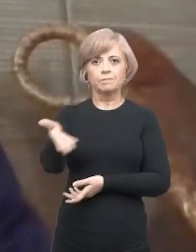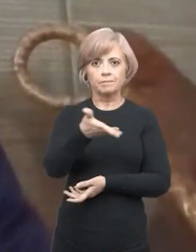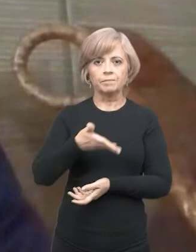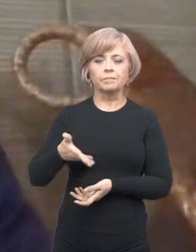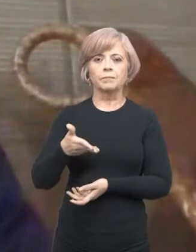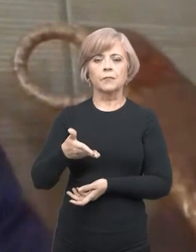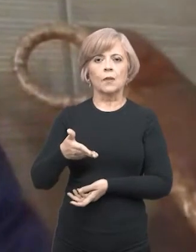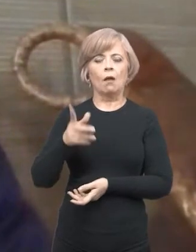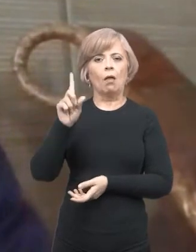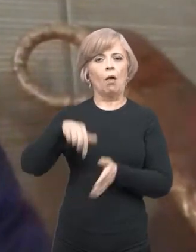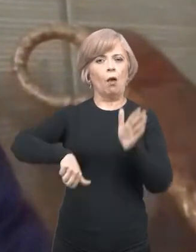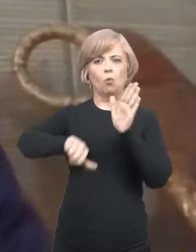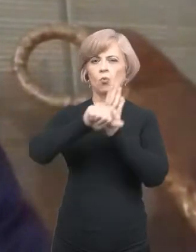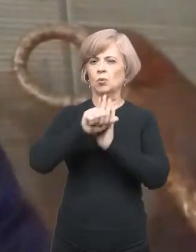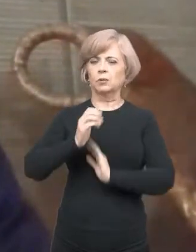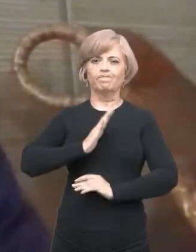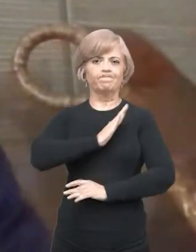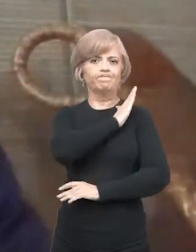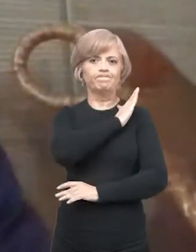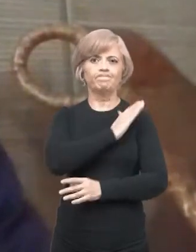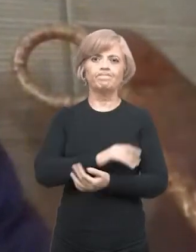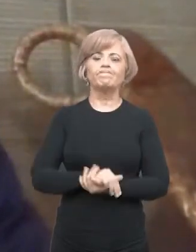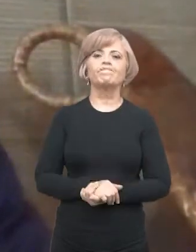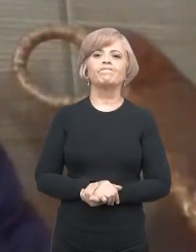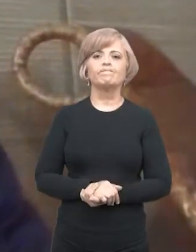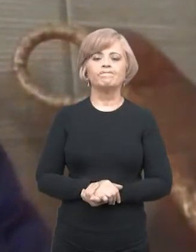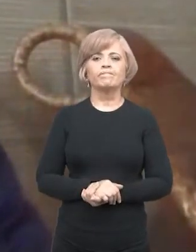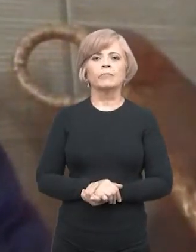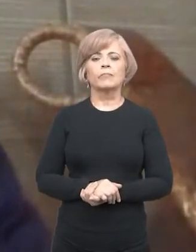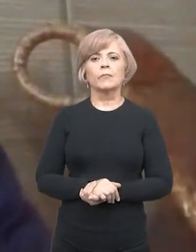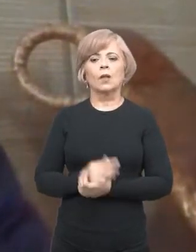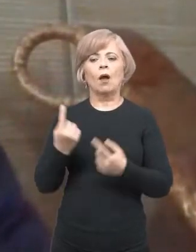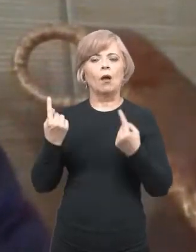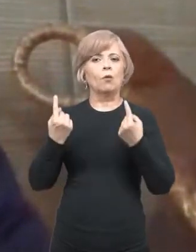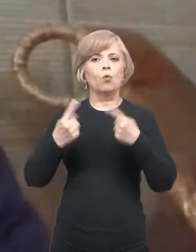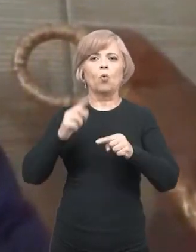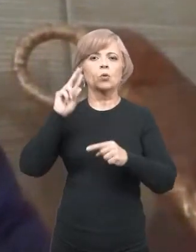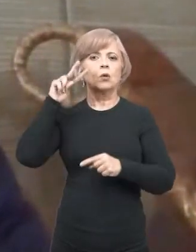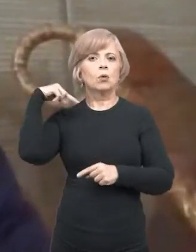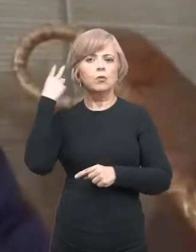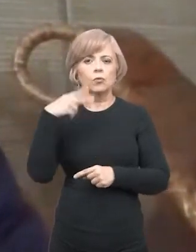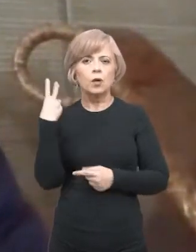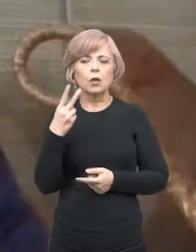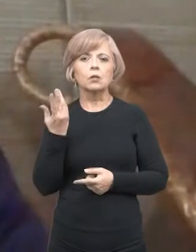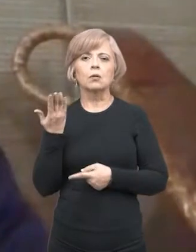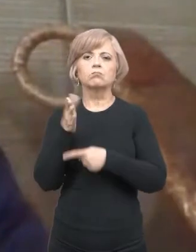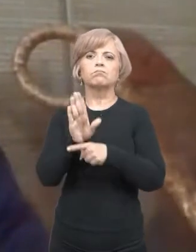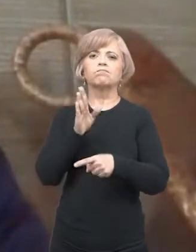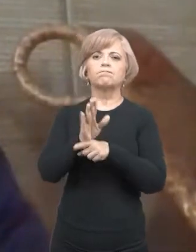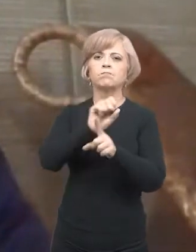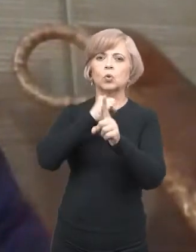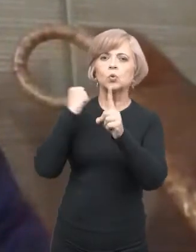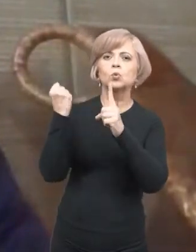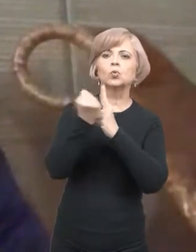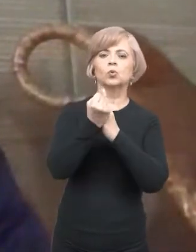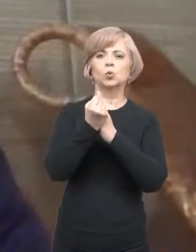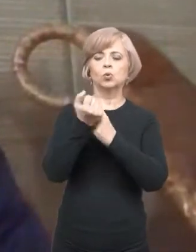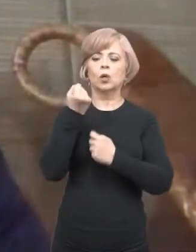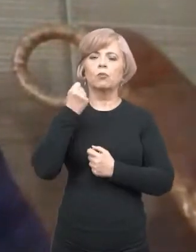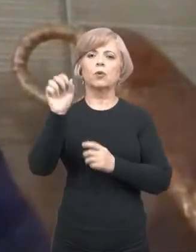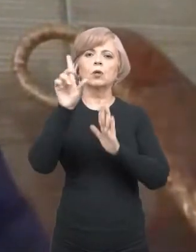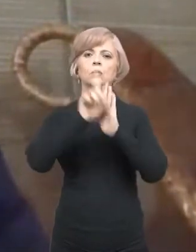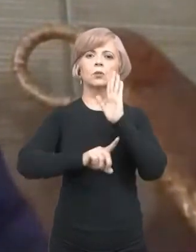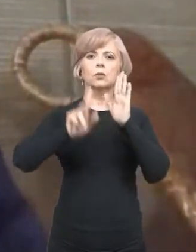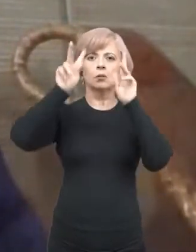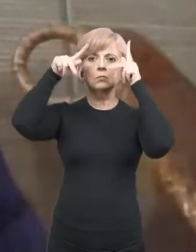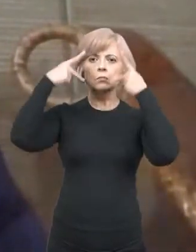crime extremamente odioso, feito contra uma vereadora que promovia a defesa